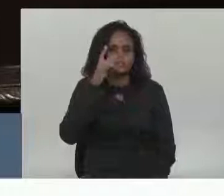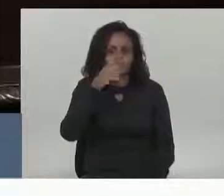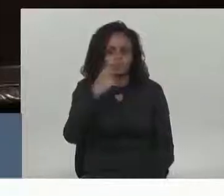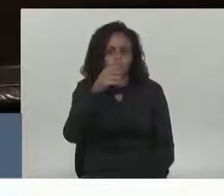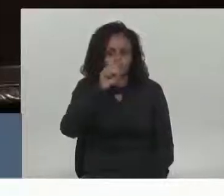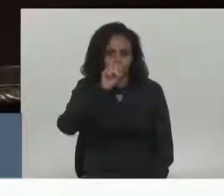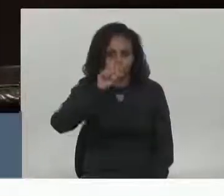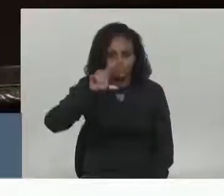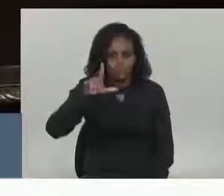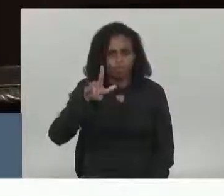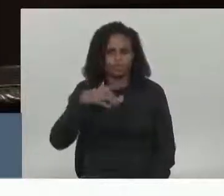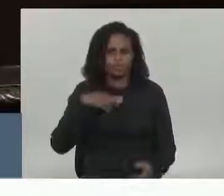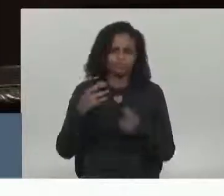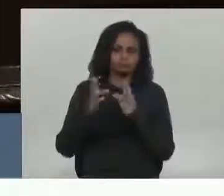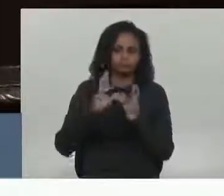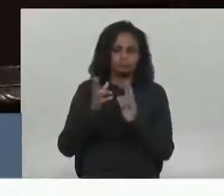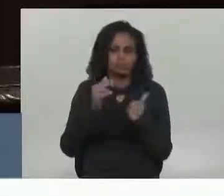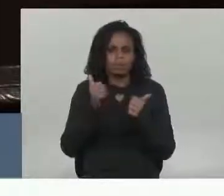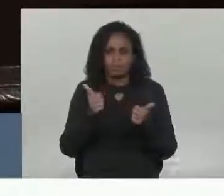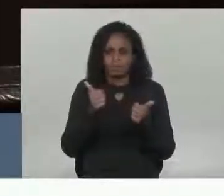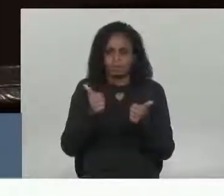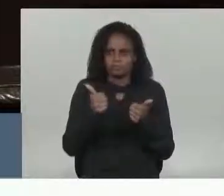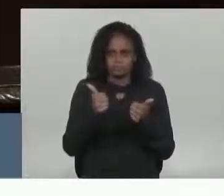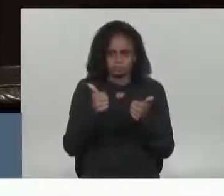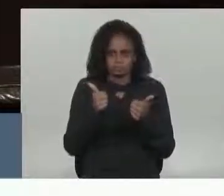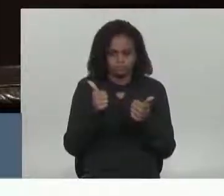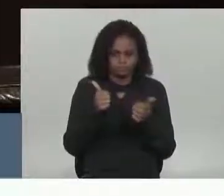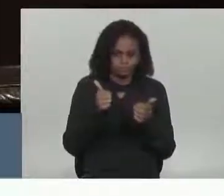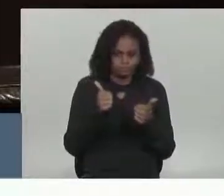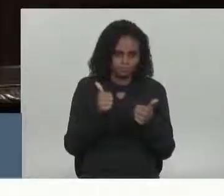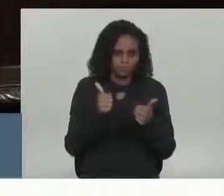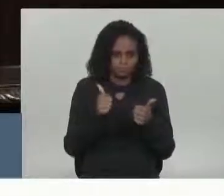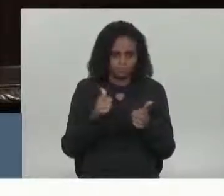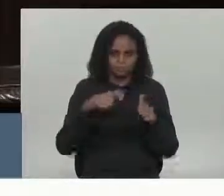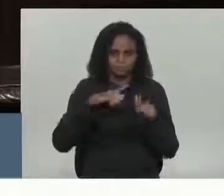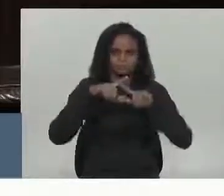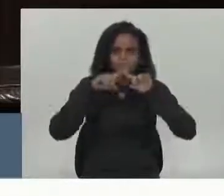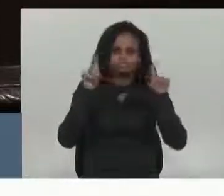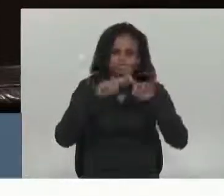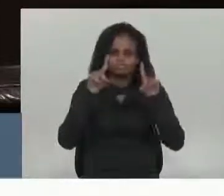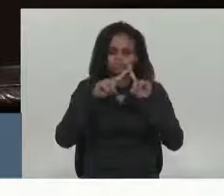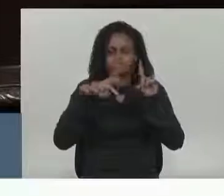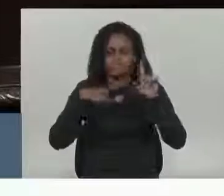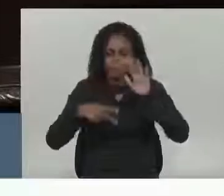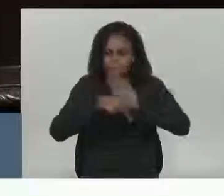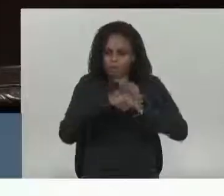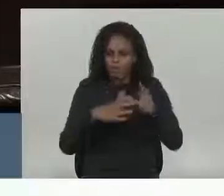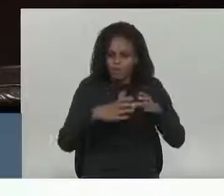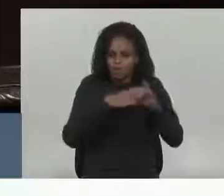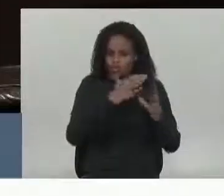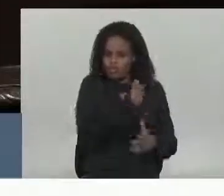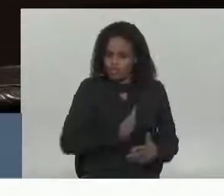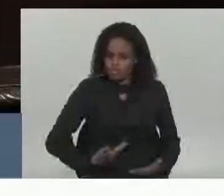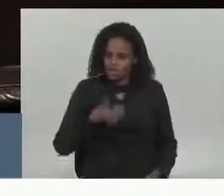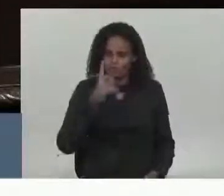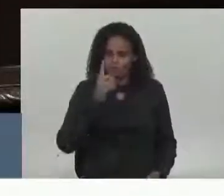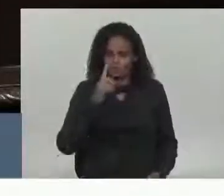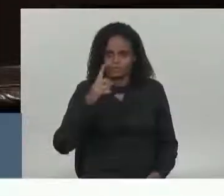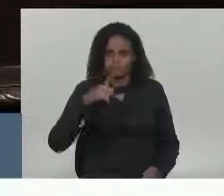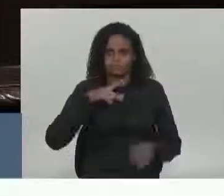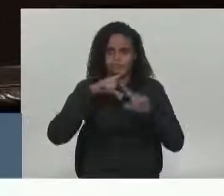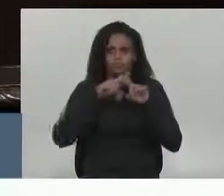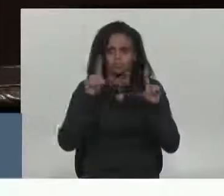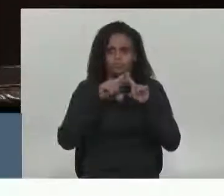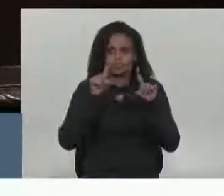pessoa que eu me relaciono bem. Fez uma crítica, mas não fez a crítica ao fato de eu ser do governo ou ter votado. Ele fez uma crítica à